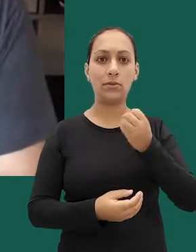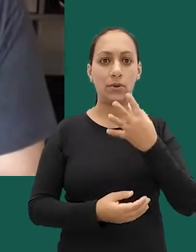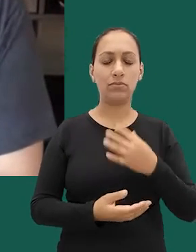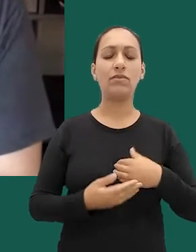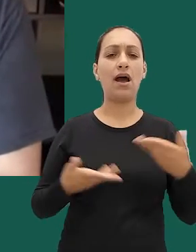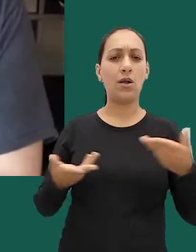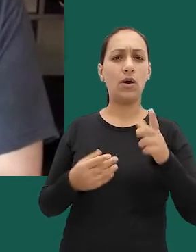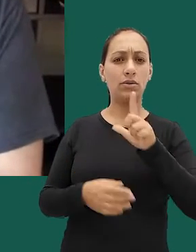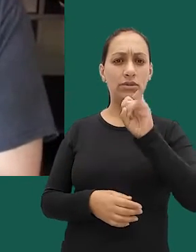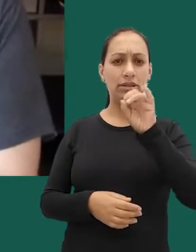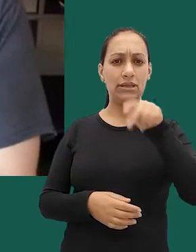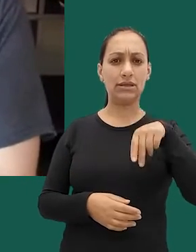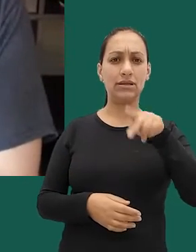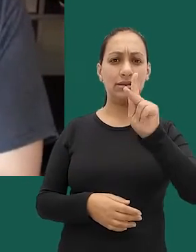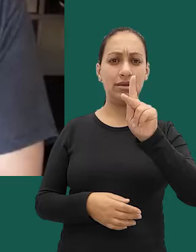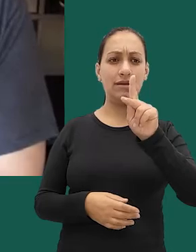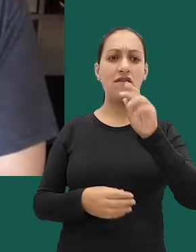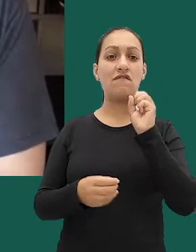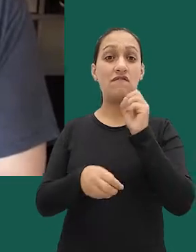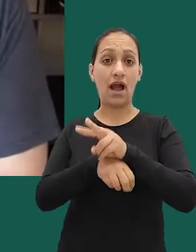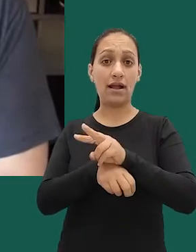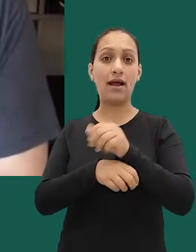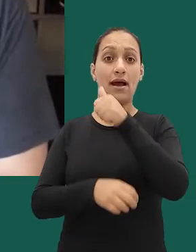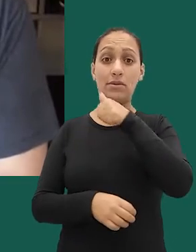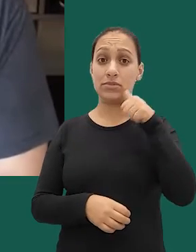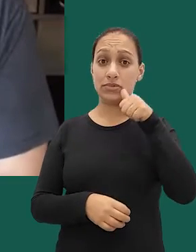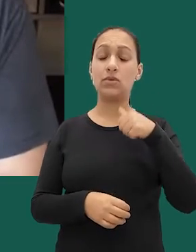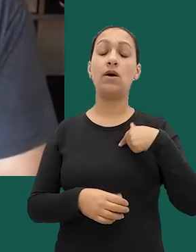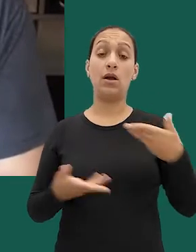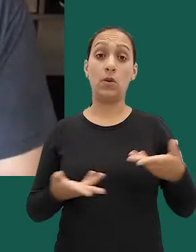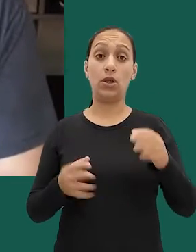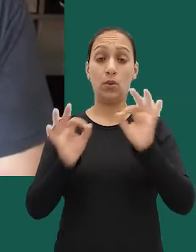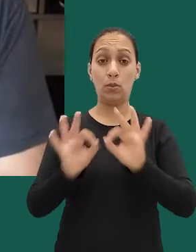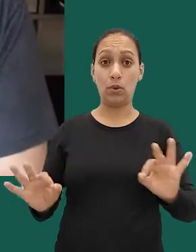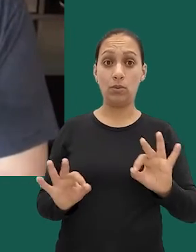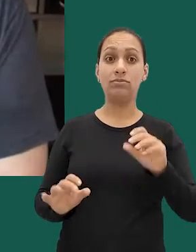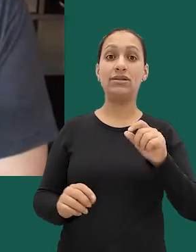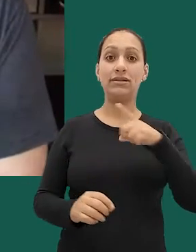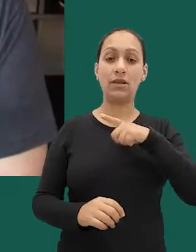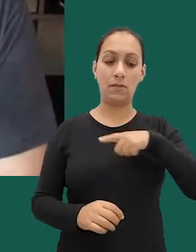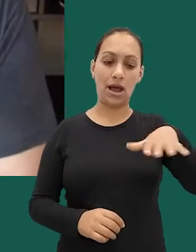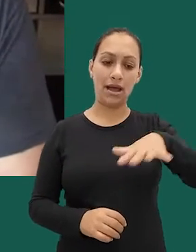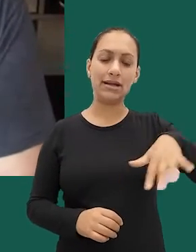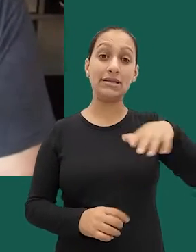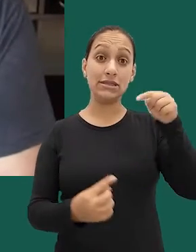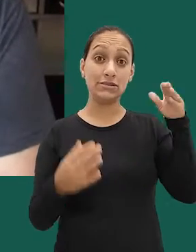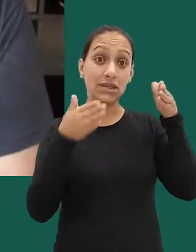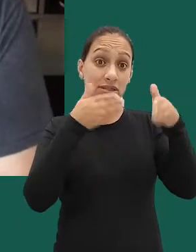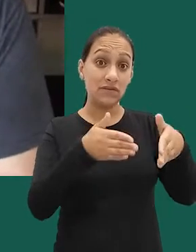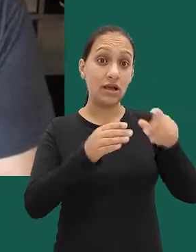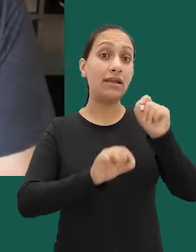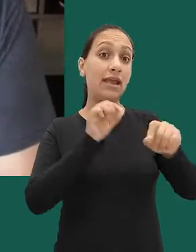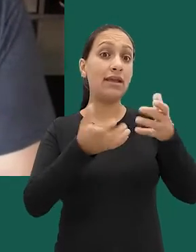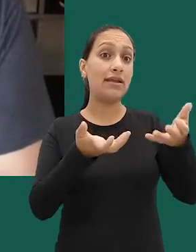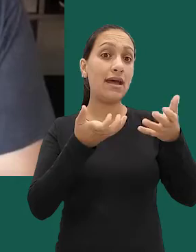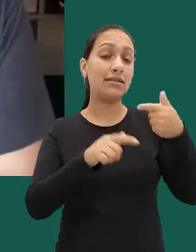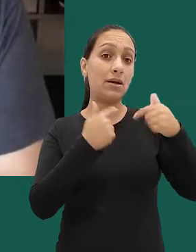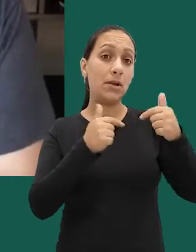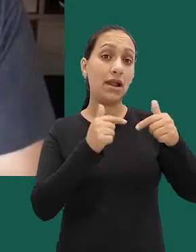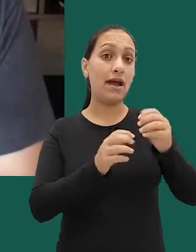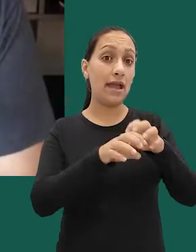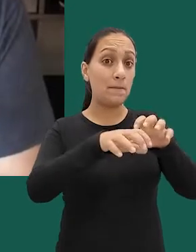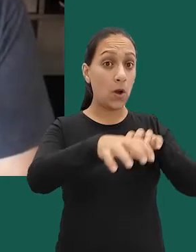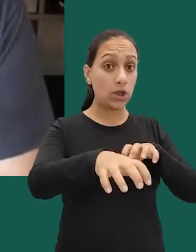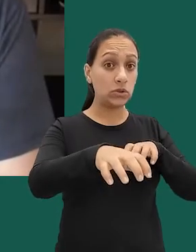Amazon. Agora é muito comum as empresas grandes ter uma área específica para quem quer trabalhar remoto, independente de localização. Então